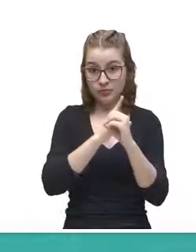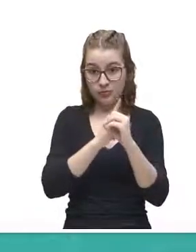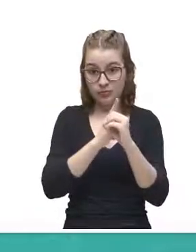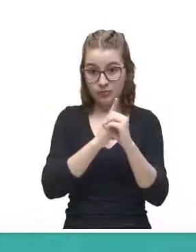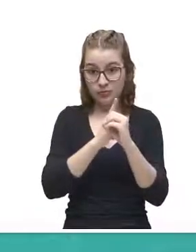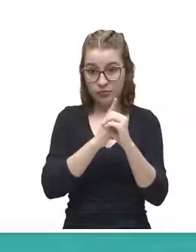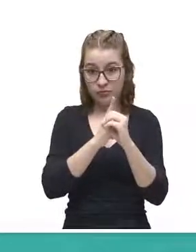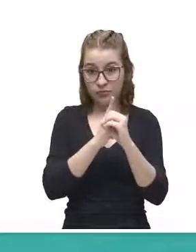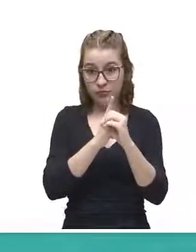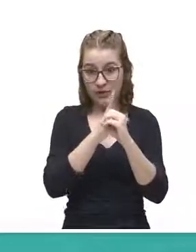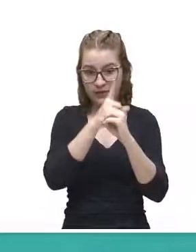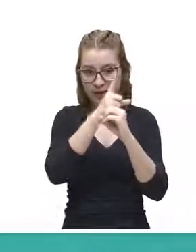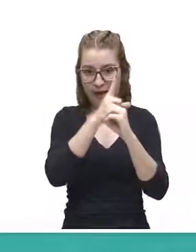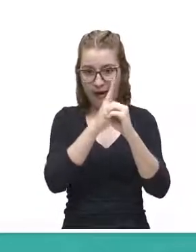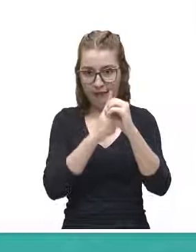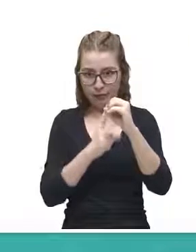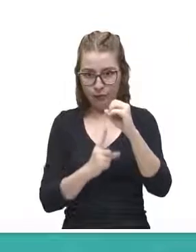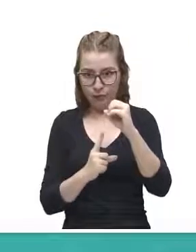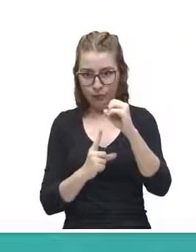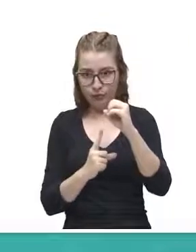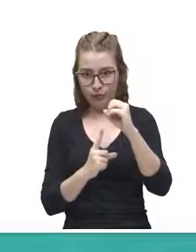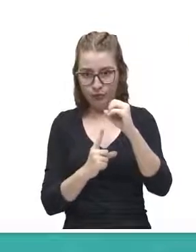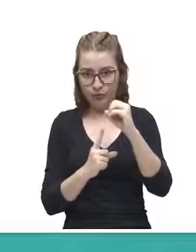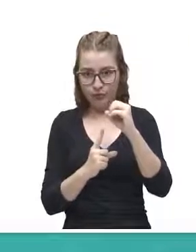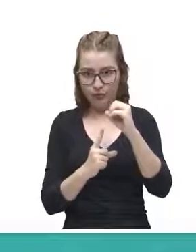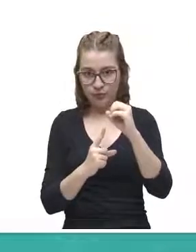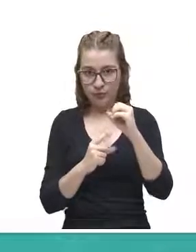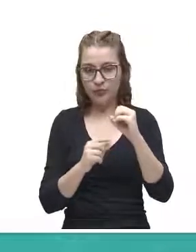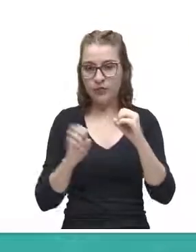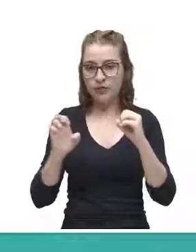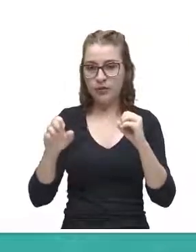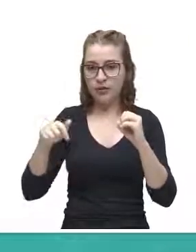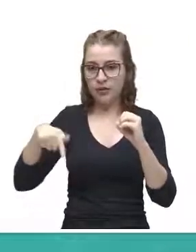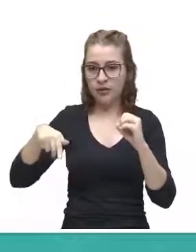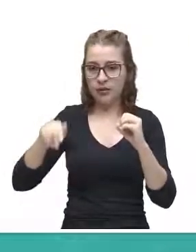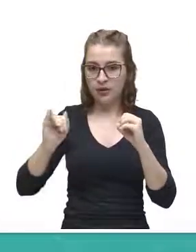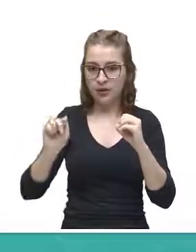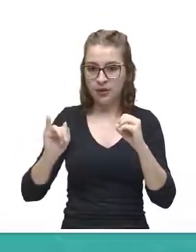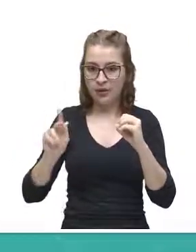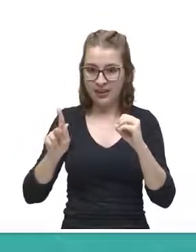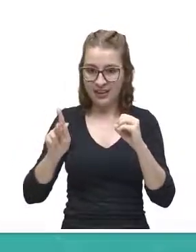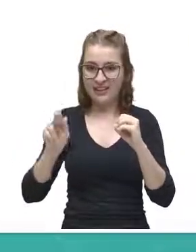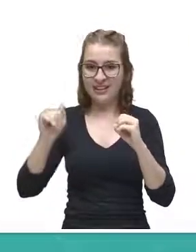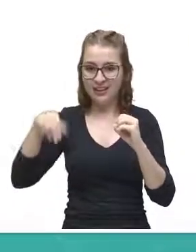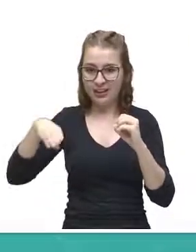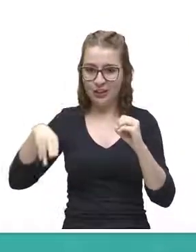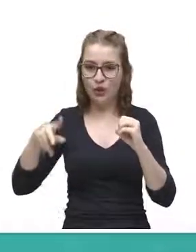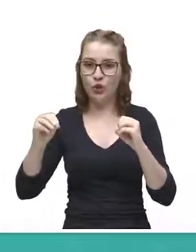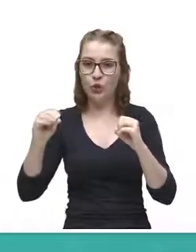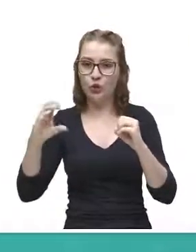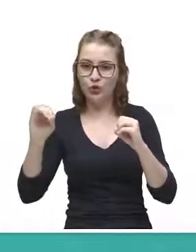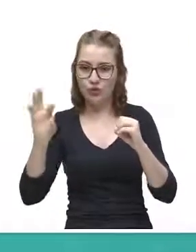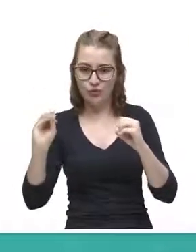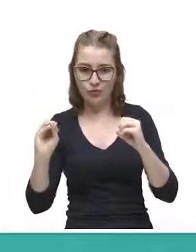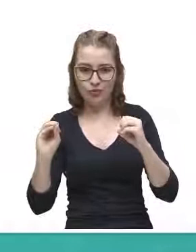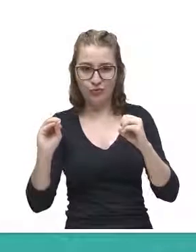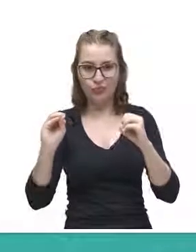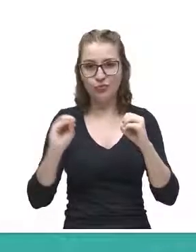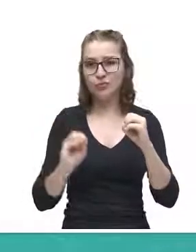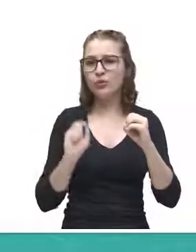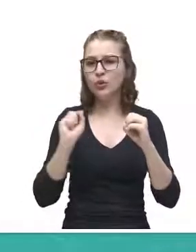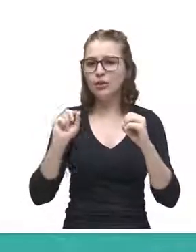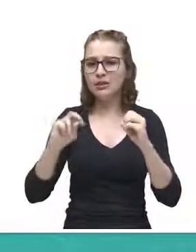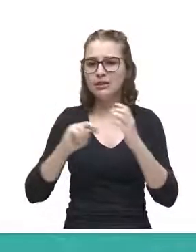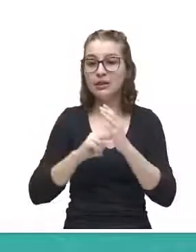tão inclinado, começa a ocorrer o quê? Equinócio. Que significa o quê? Igual. Então, vai